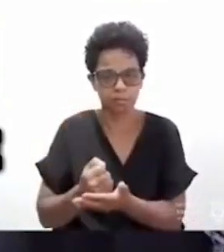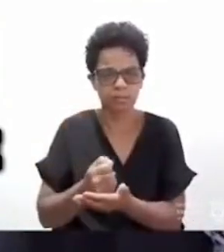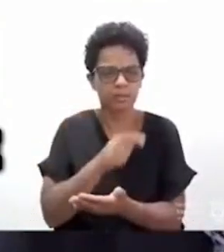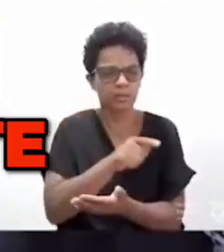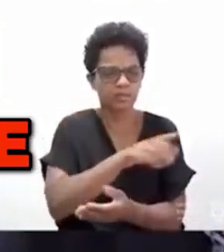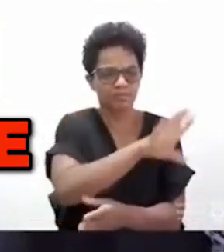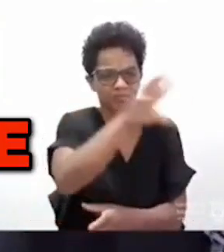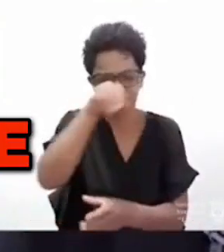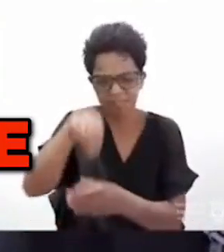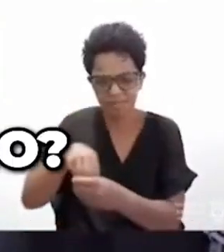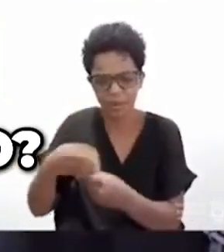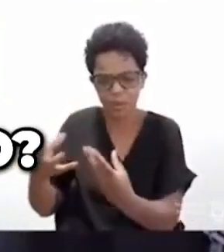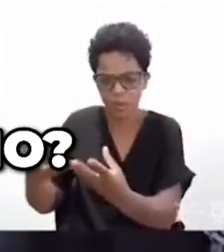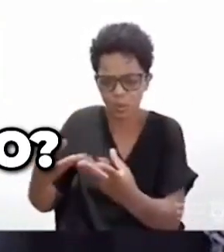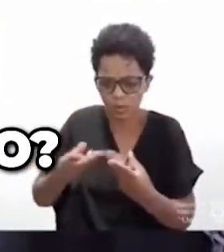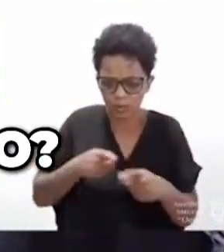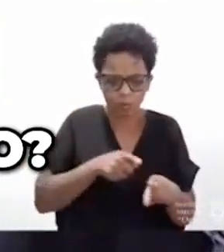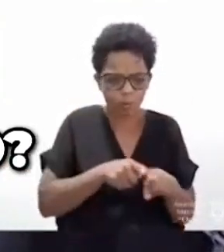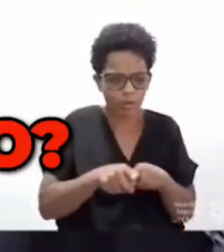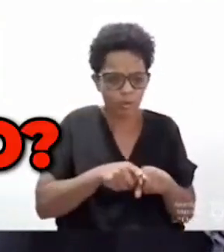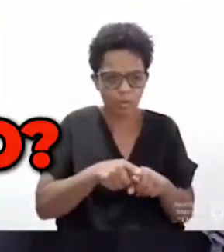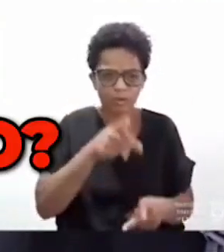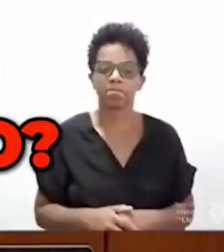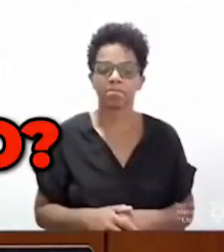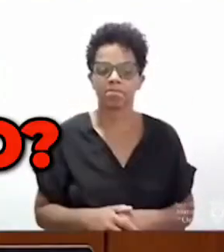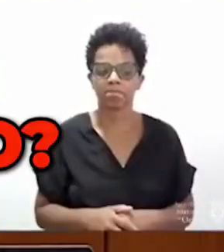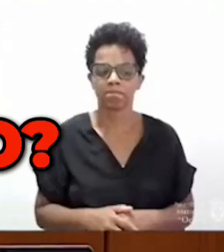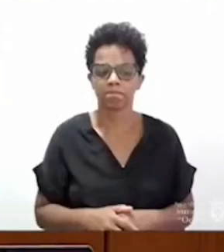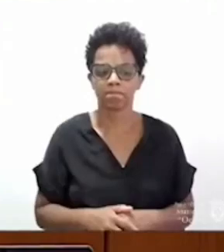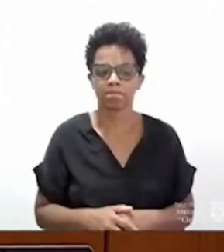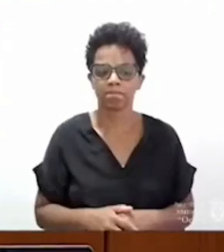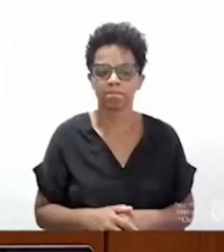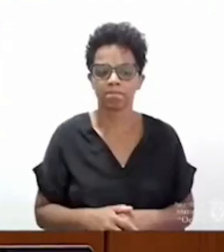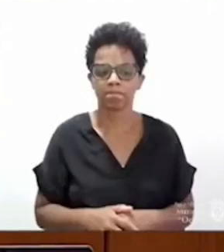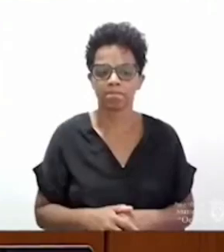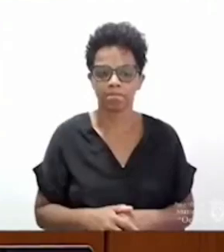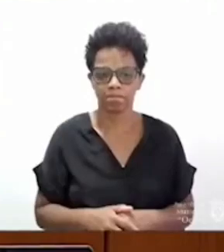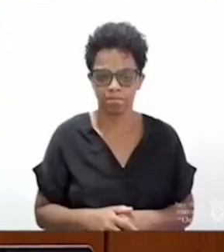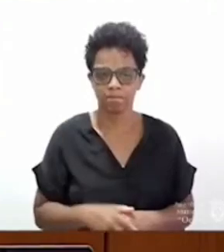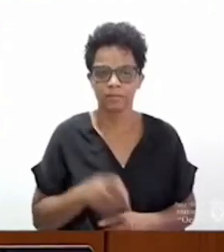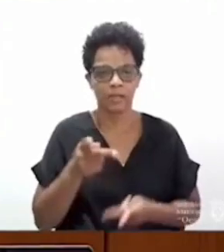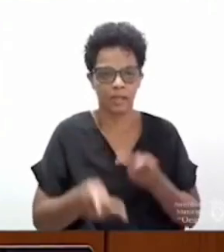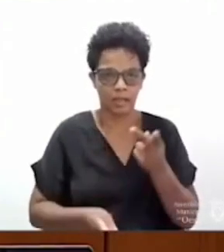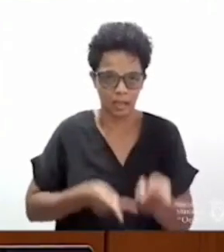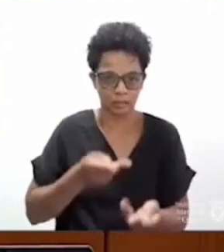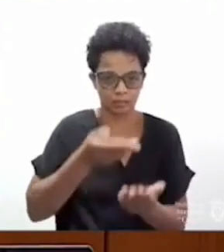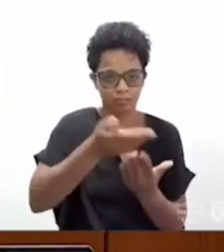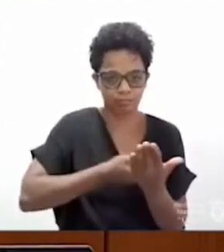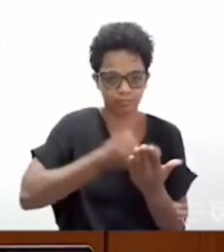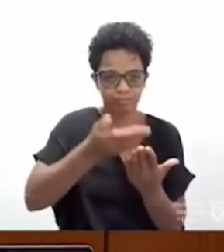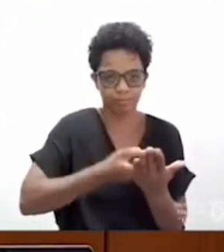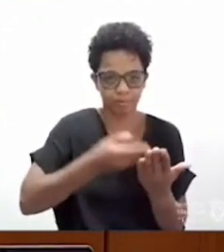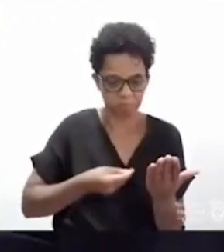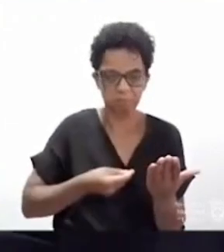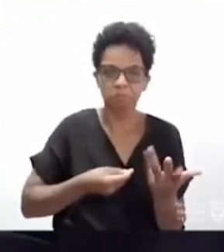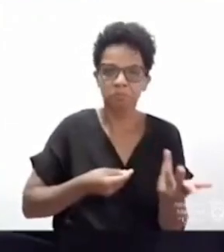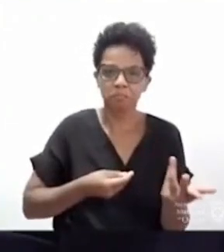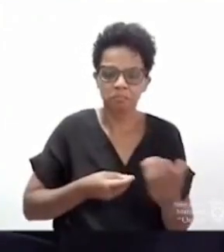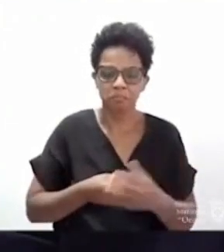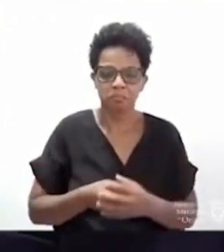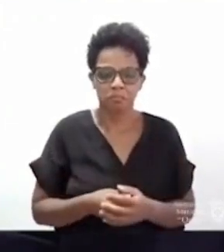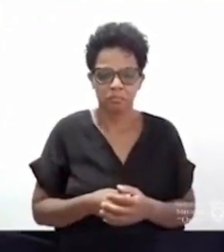nem sequer politicamente foram validadas pelo município? Na análise da documentação que nos foi apresentada,